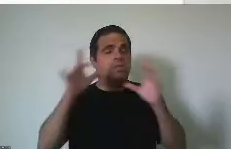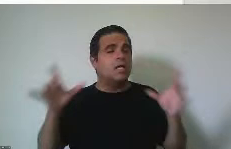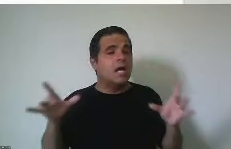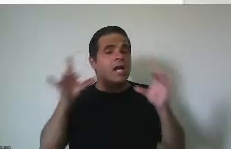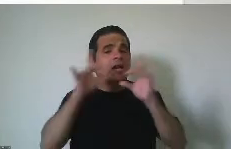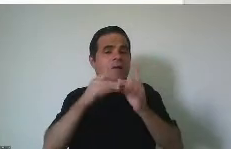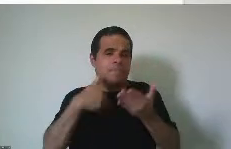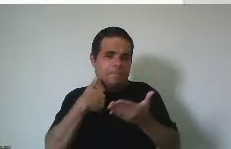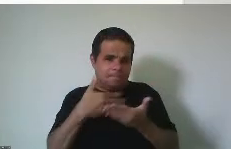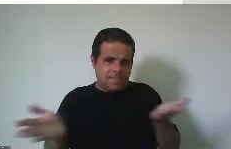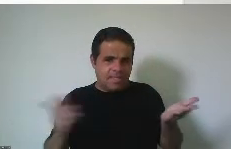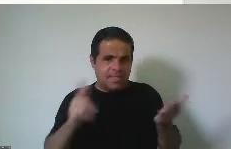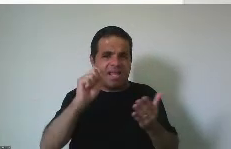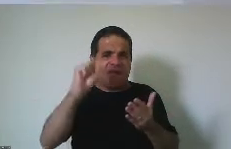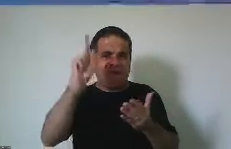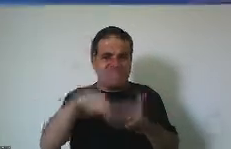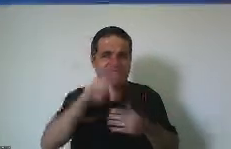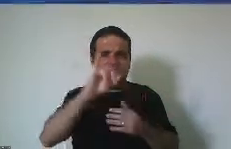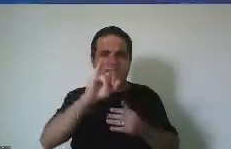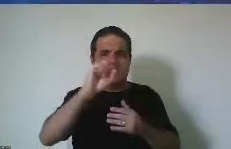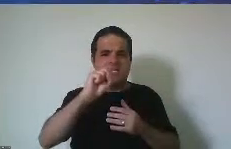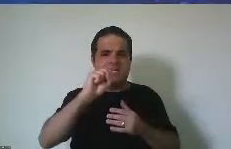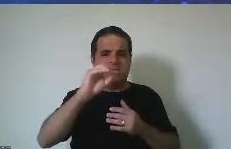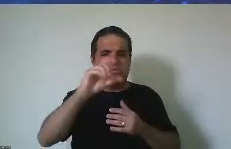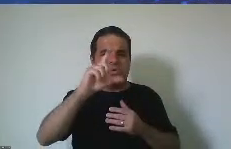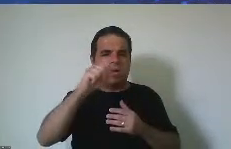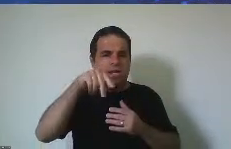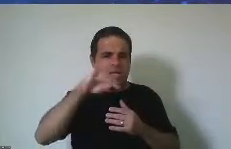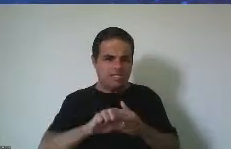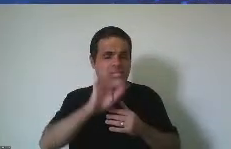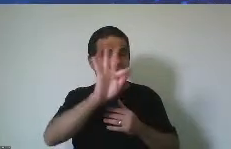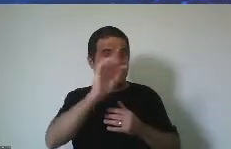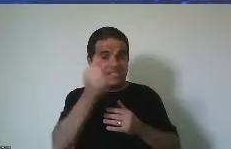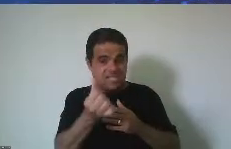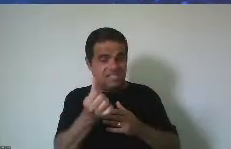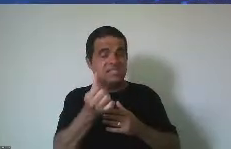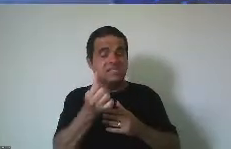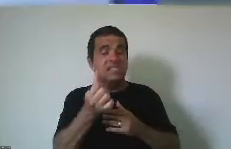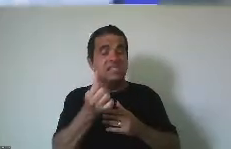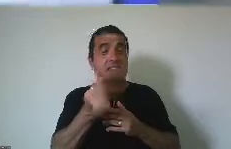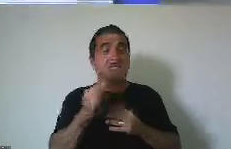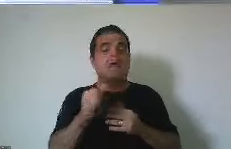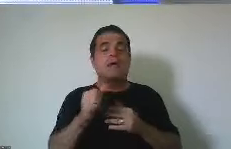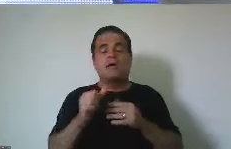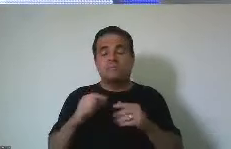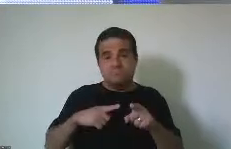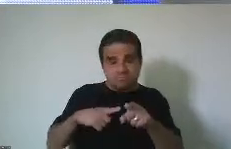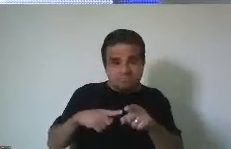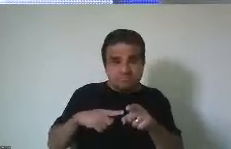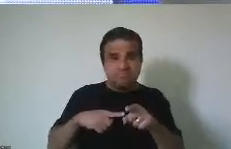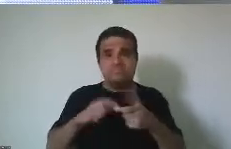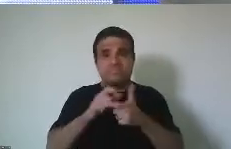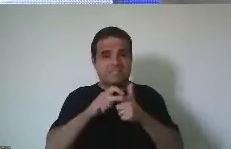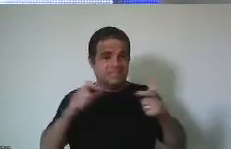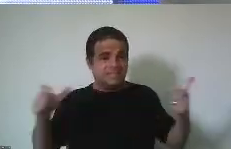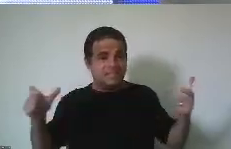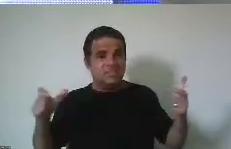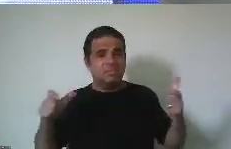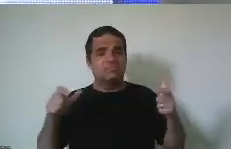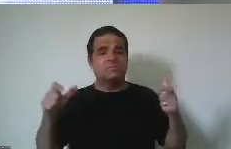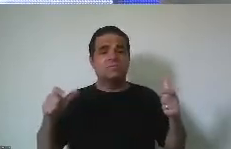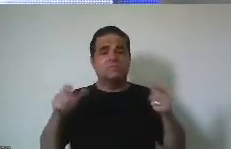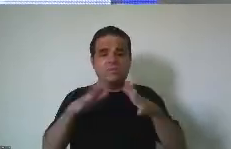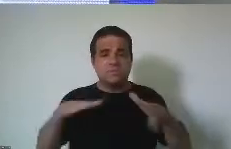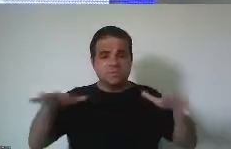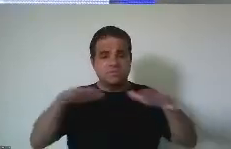perda de um gás isolante chamado S6 então o isolamento Toda vez que você tem estruturas compactas ele se dá com